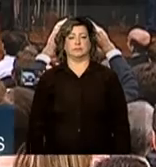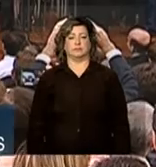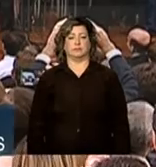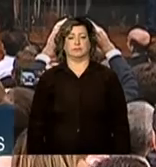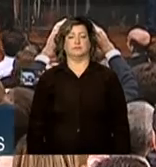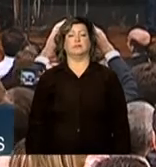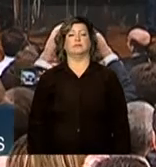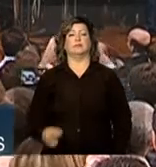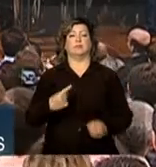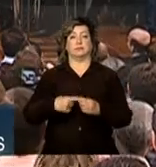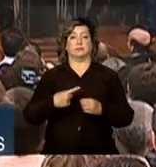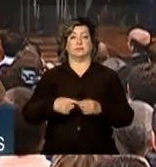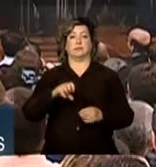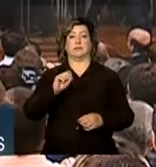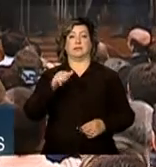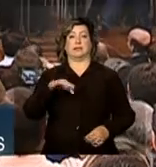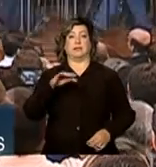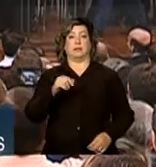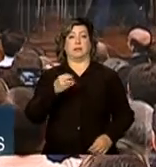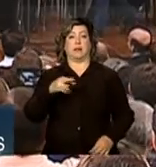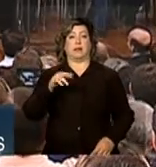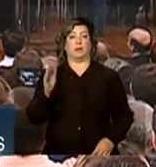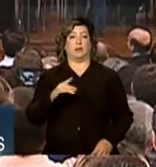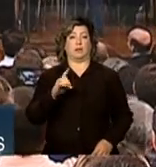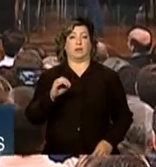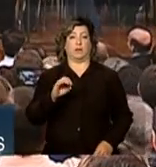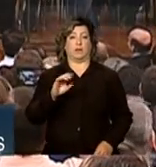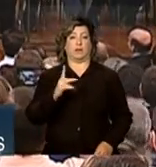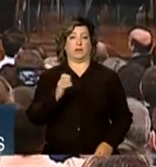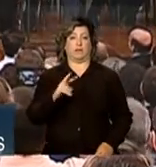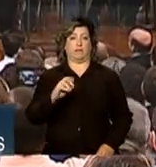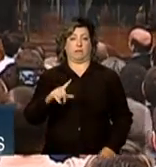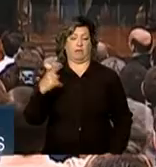Santa Maria do Herval, Rodrigo Fritzen.